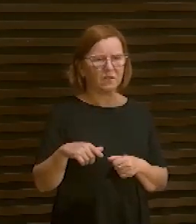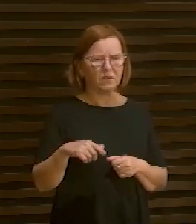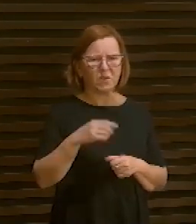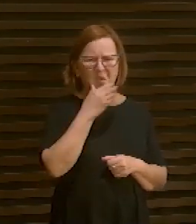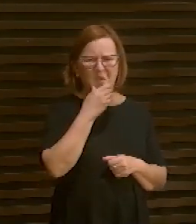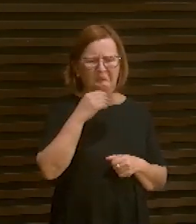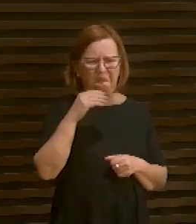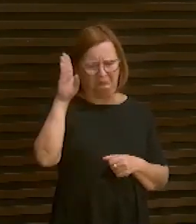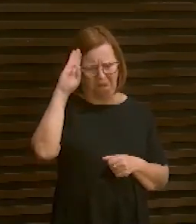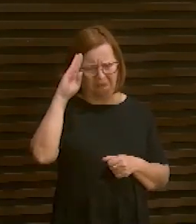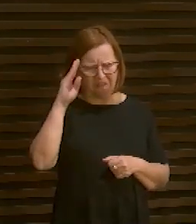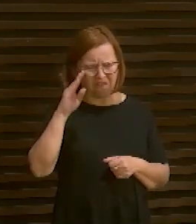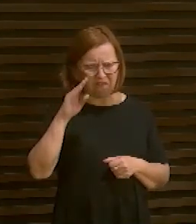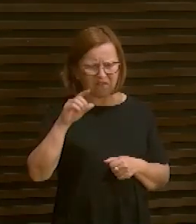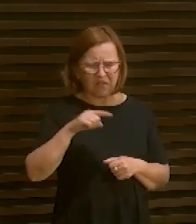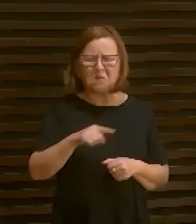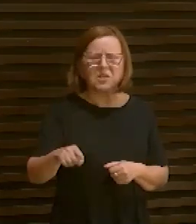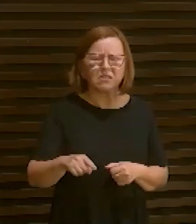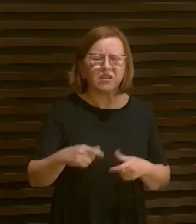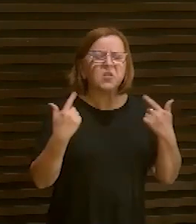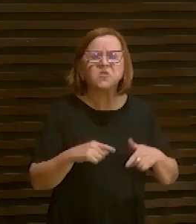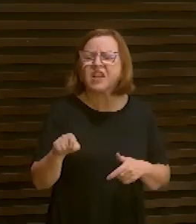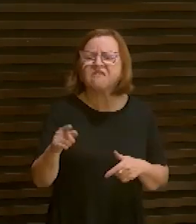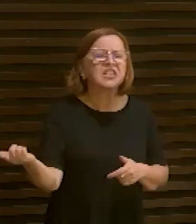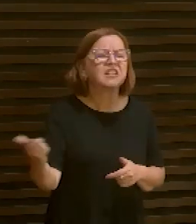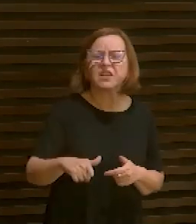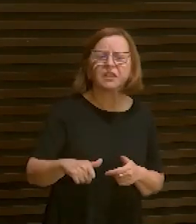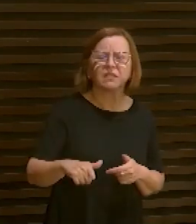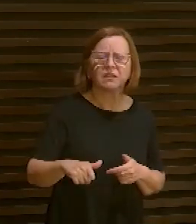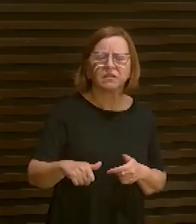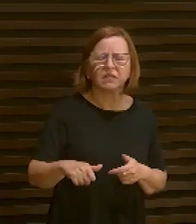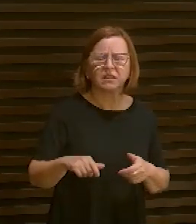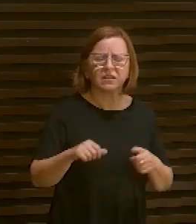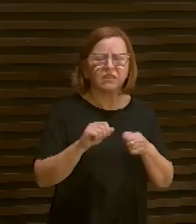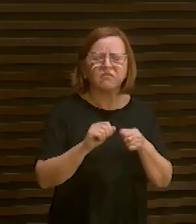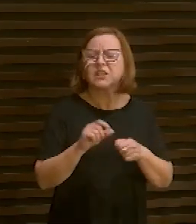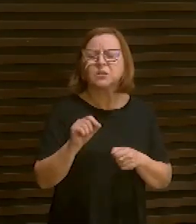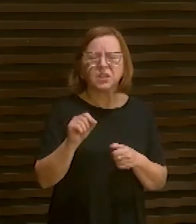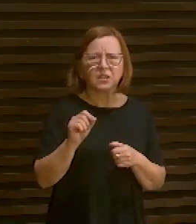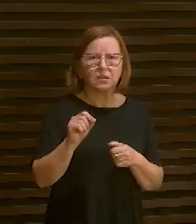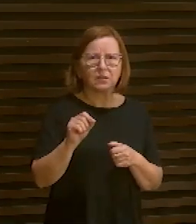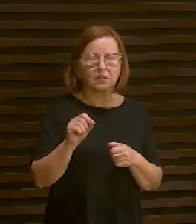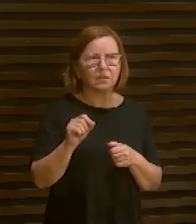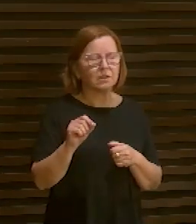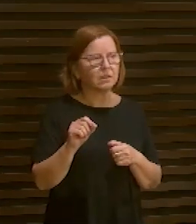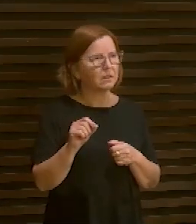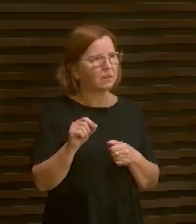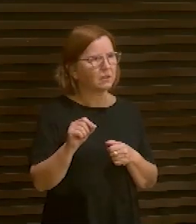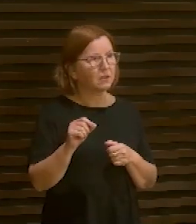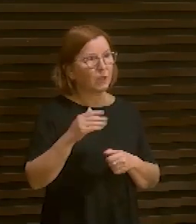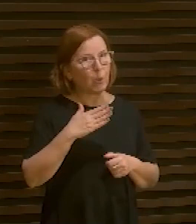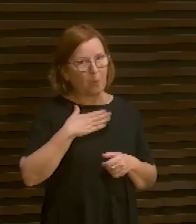Meninos, de onde vocês vêm? O que vocês estavam fazendo? Ele disse,